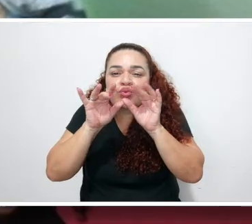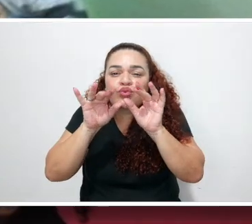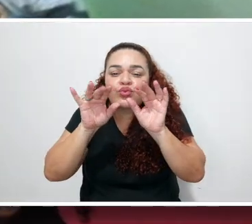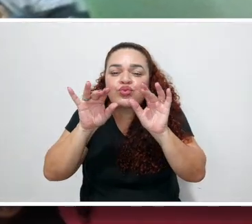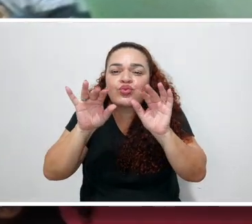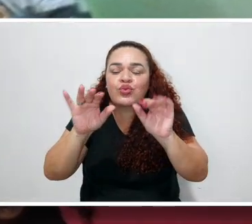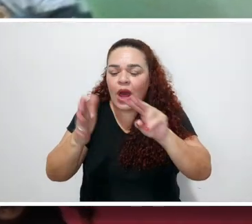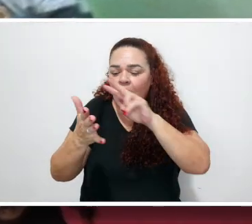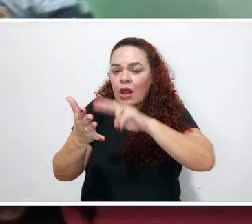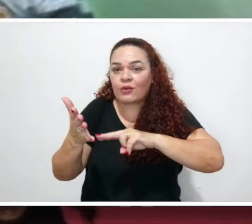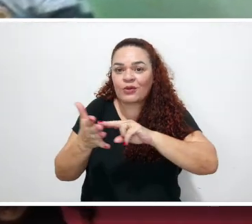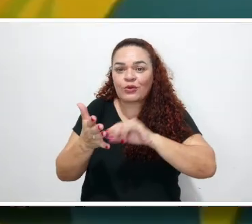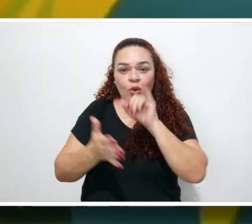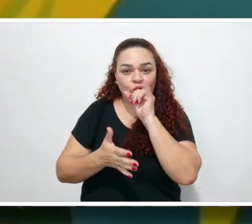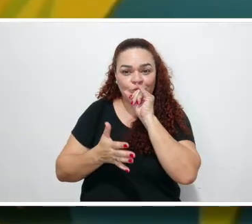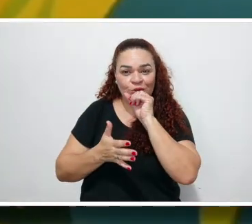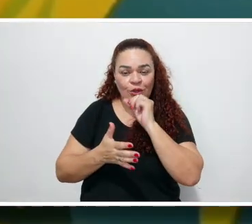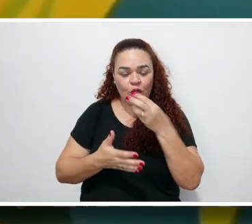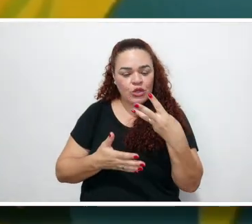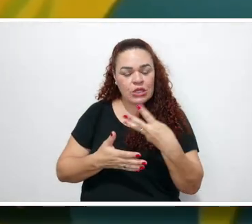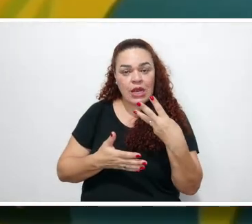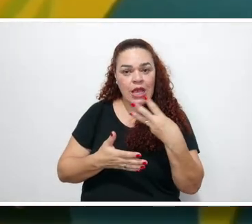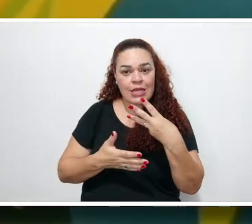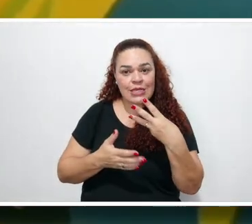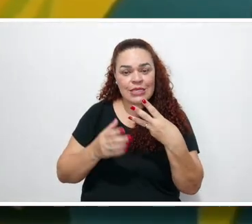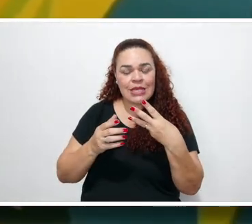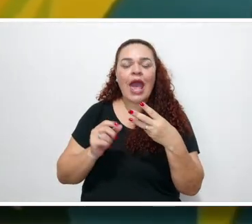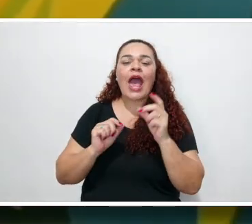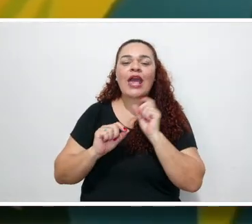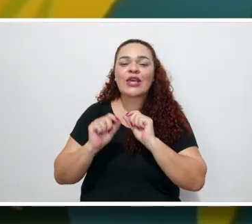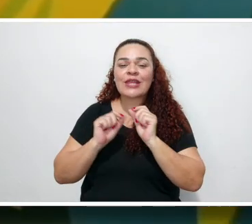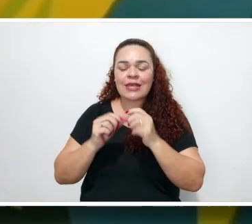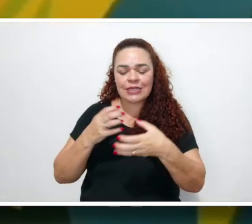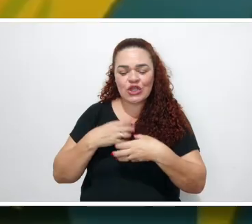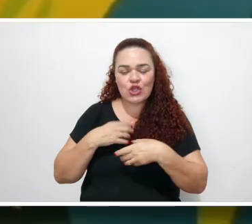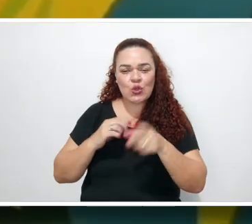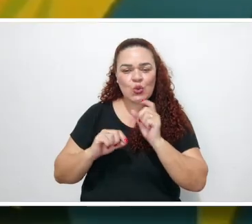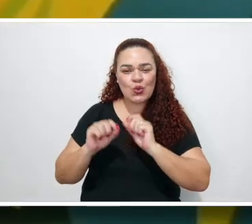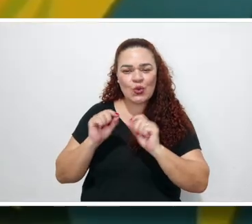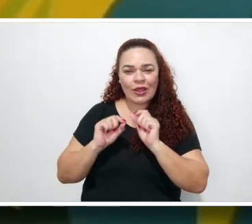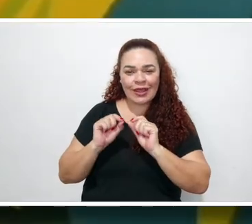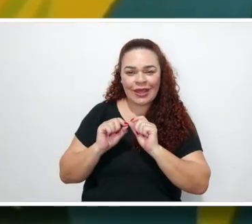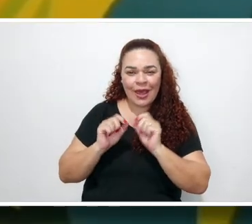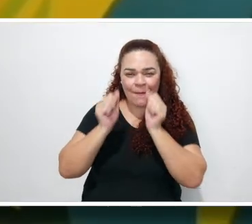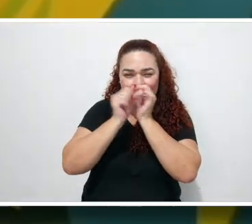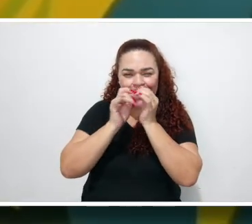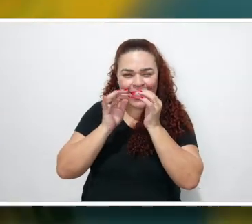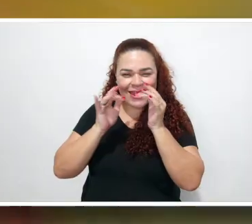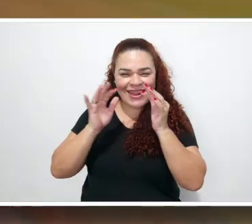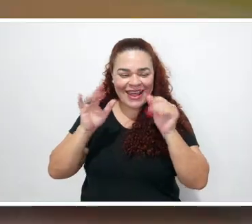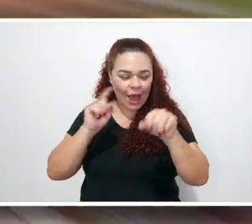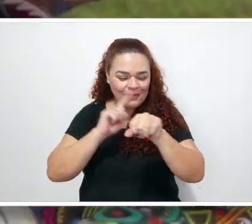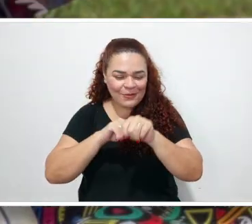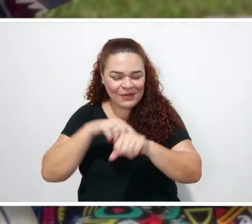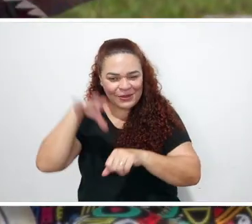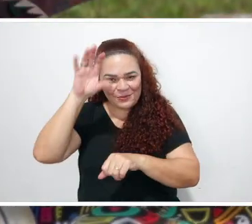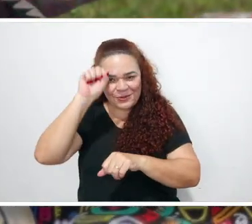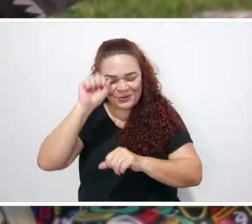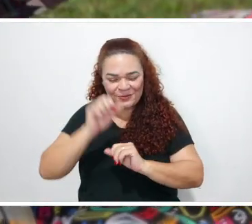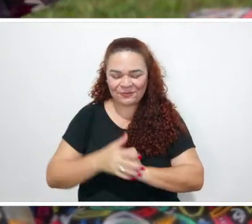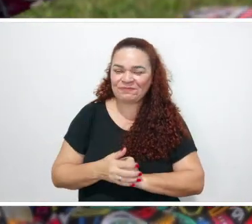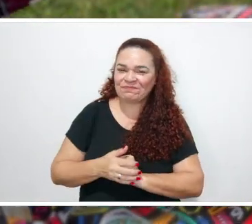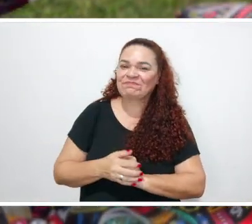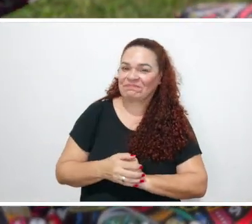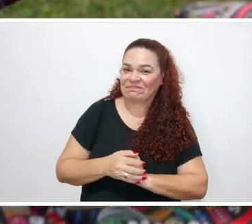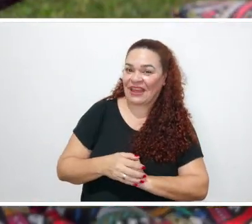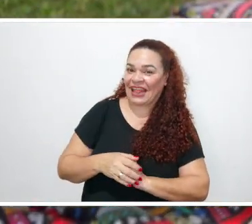livro Os Três Porquinhos, em que eles puderam vivenciar momentos mágicos e de muito aprendizado. Fizemos um monte